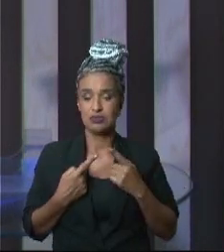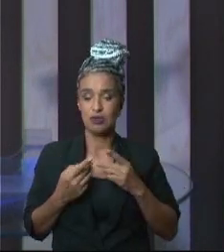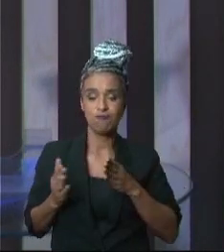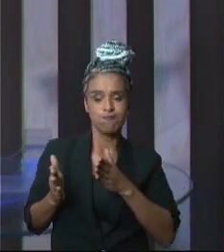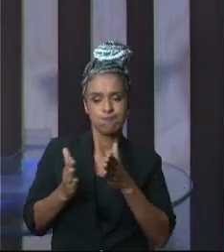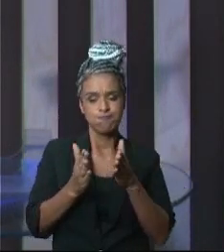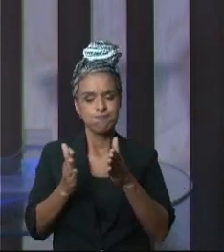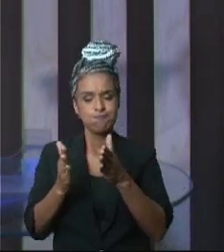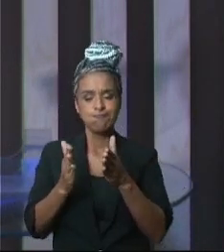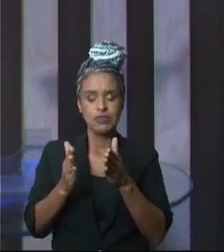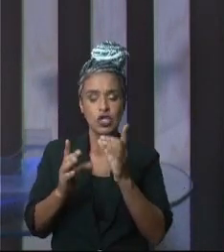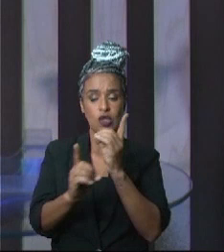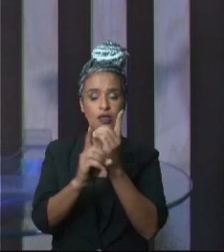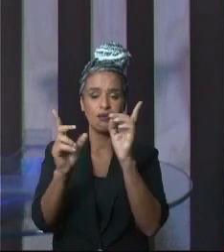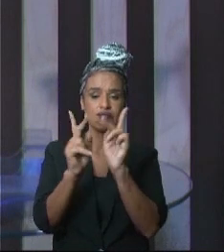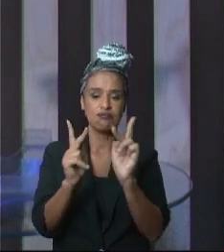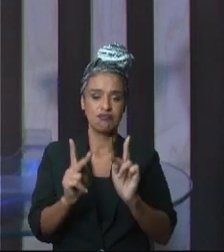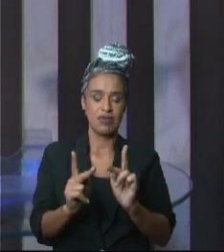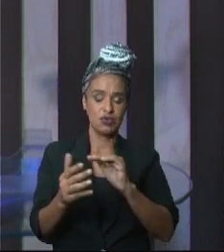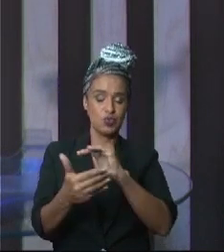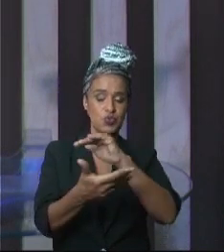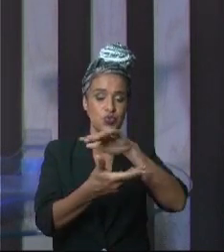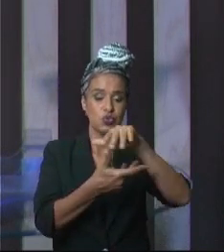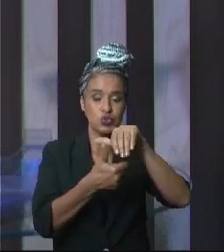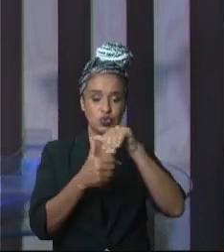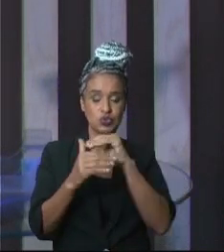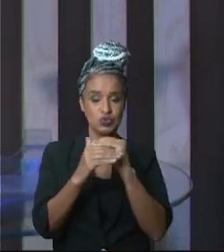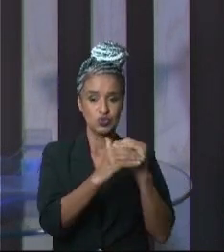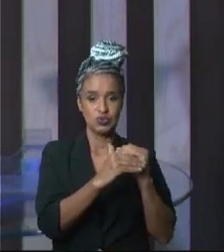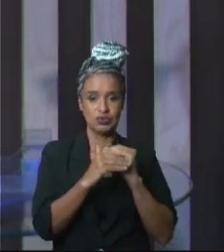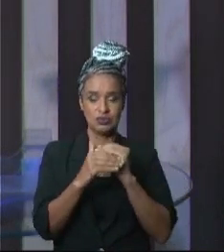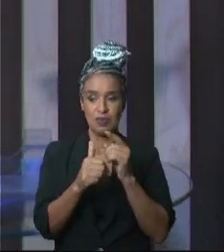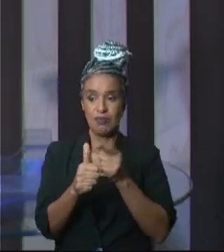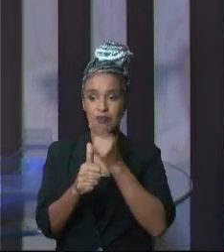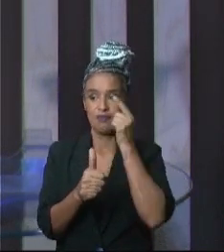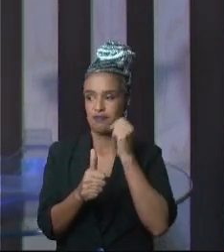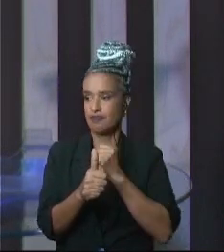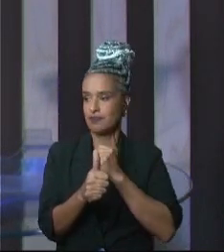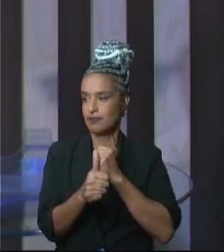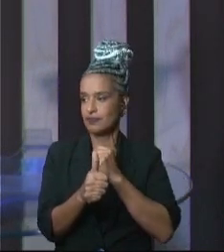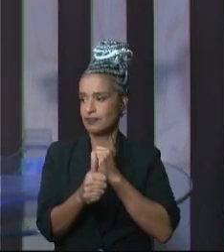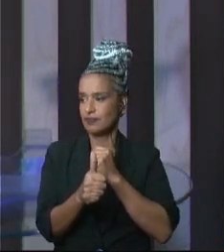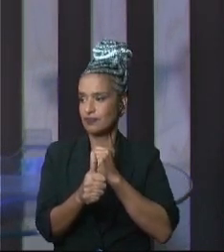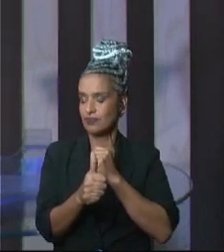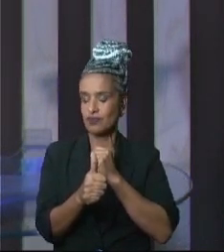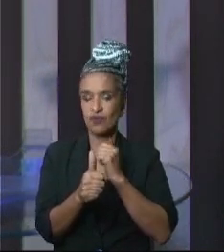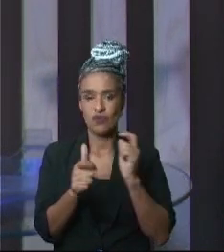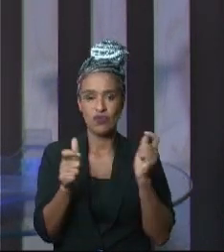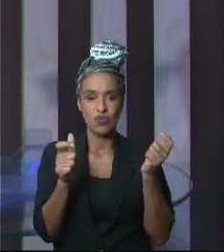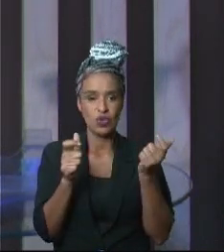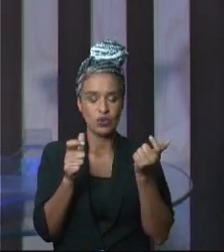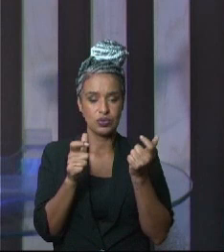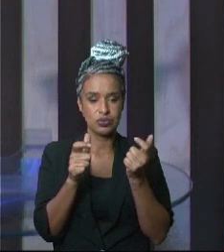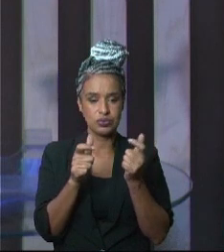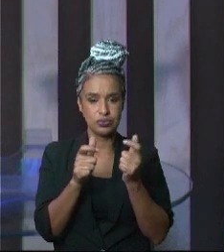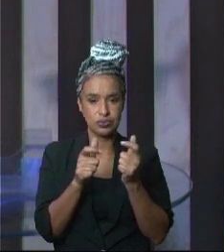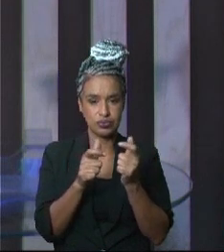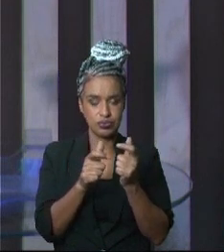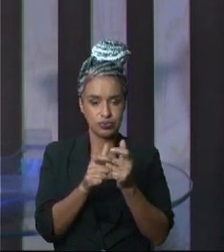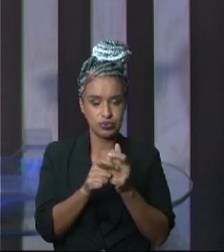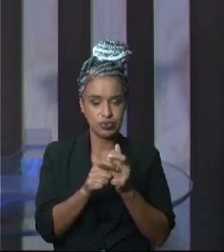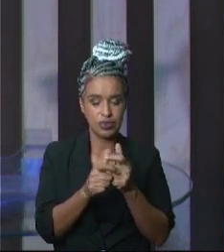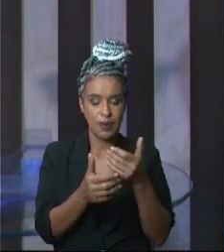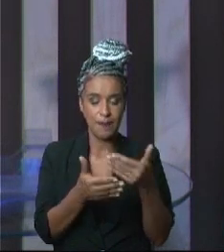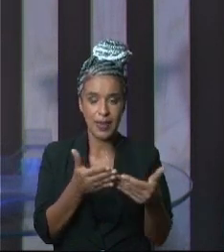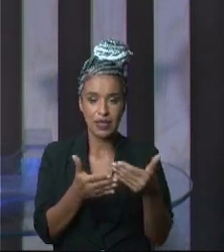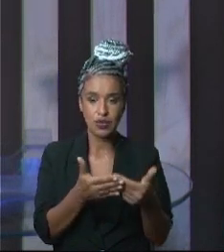global passa, em primeiro lugar, por diminuir as